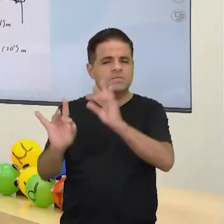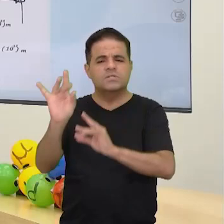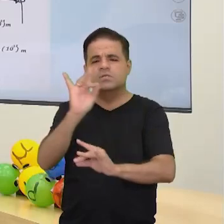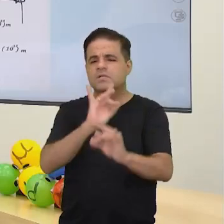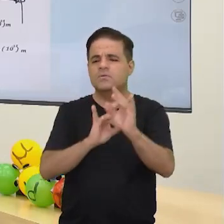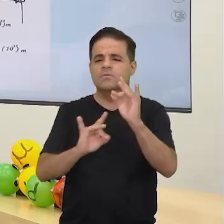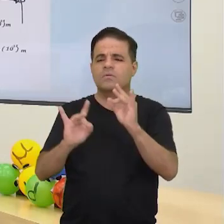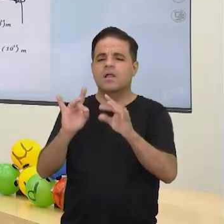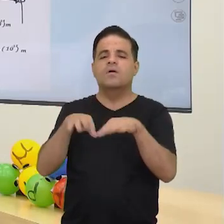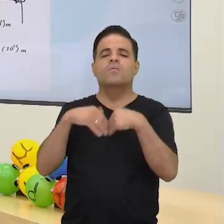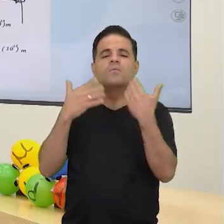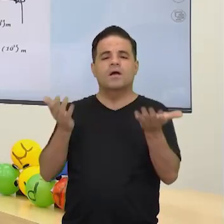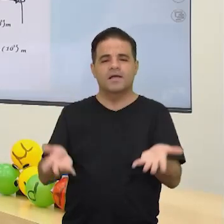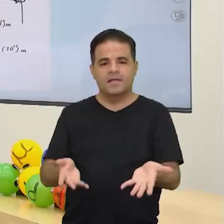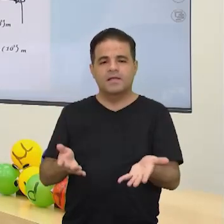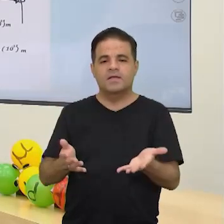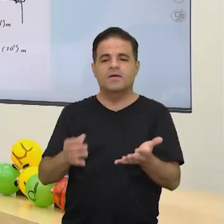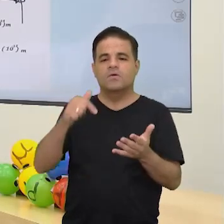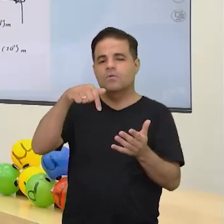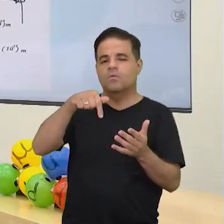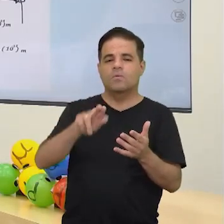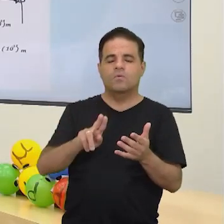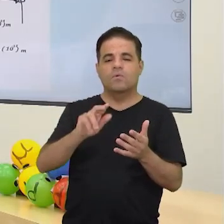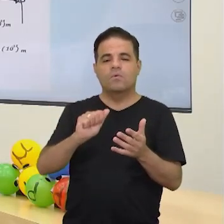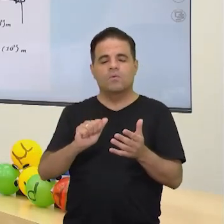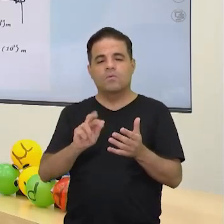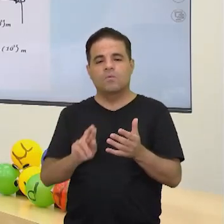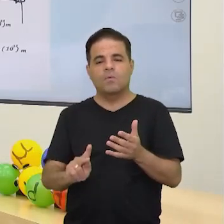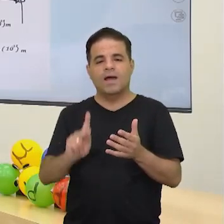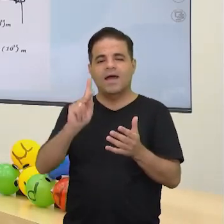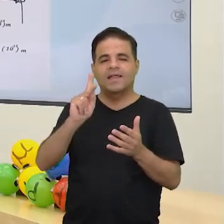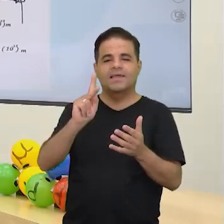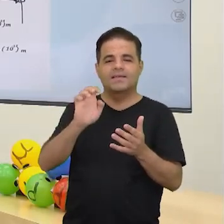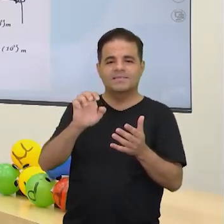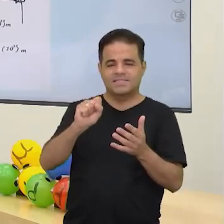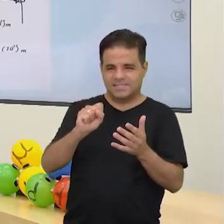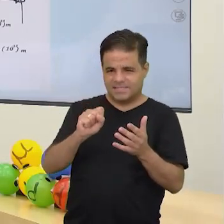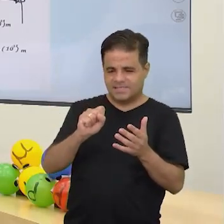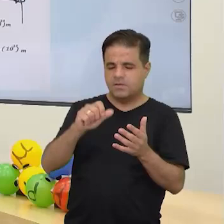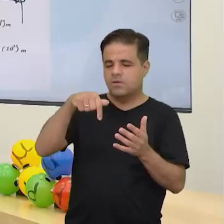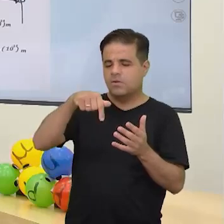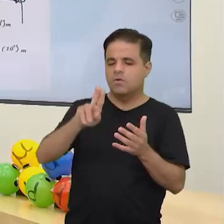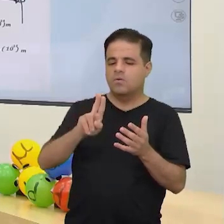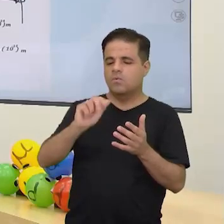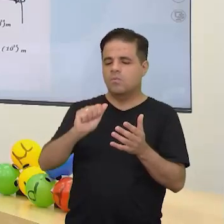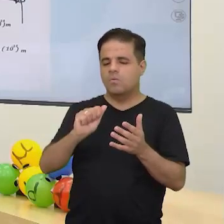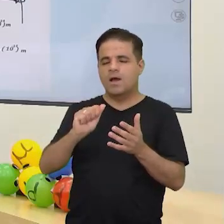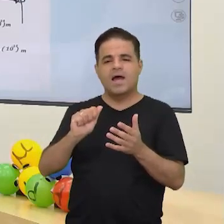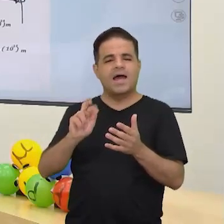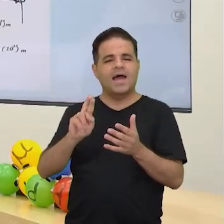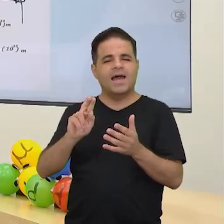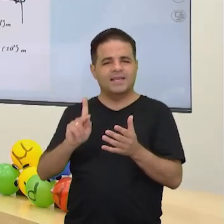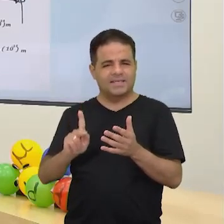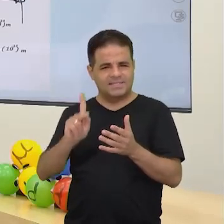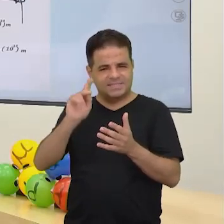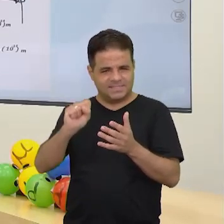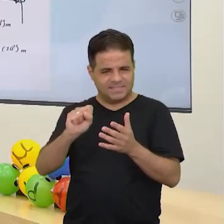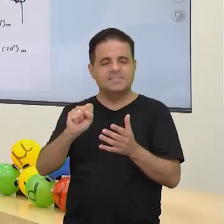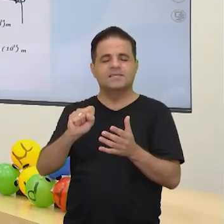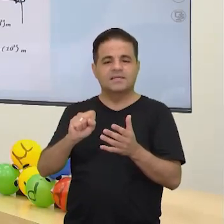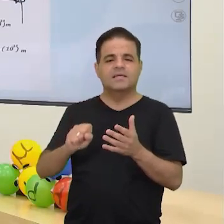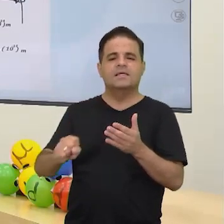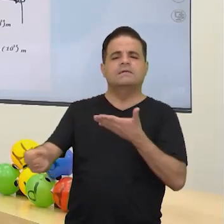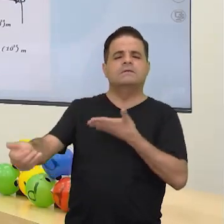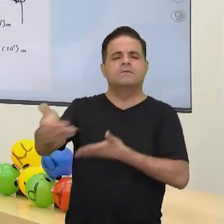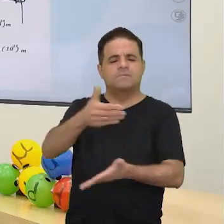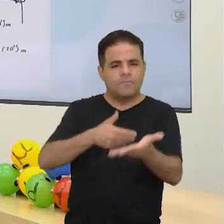os quarks. Então, os prótons são feitos de quarks. Então, quando estudou o próton ali, teve interação, né? Ademais, também